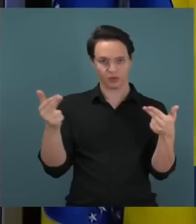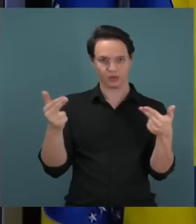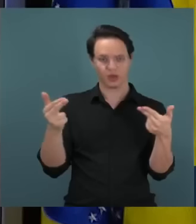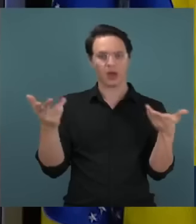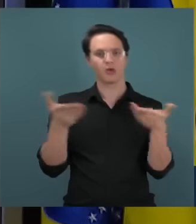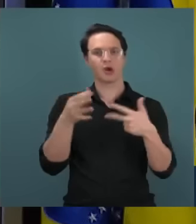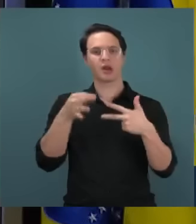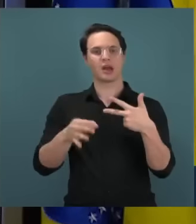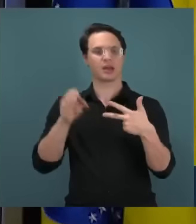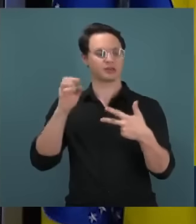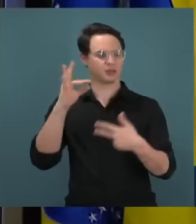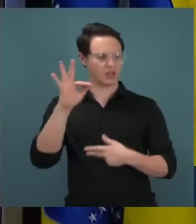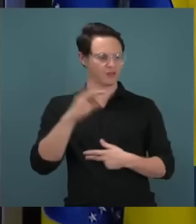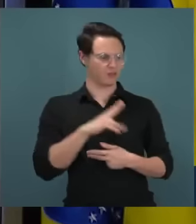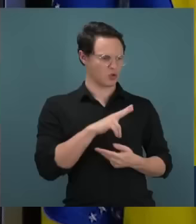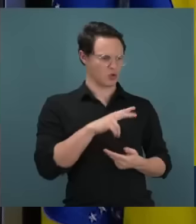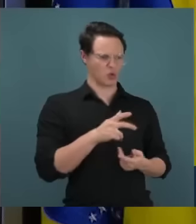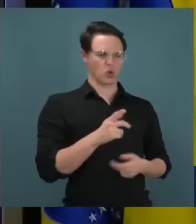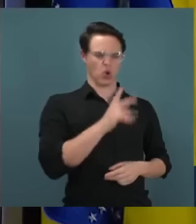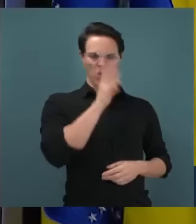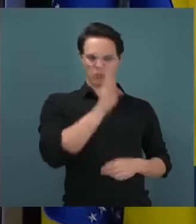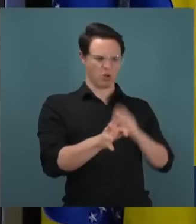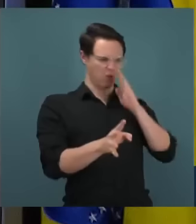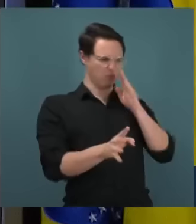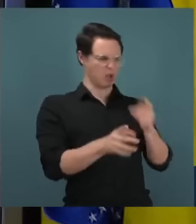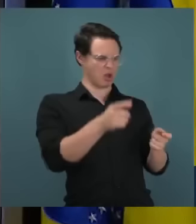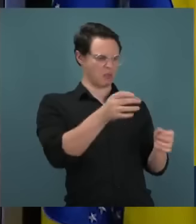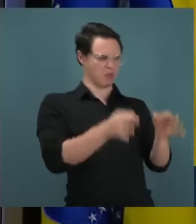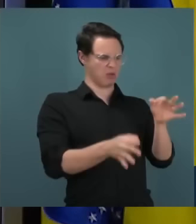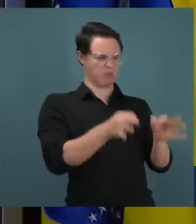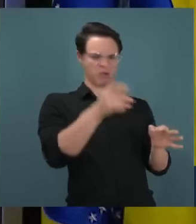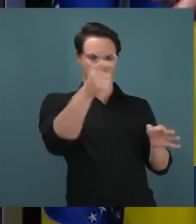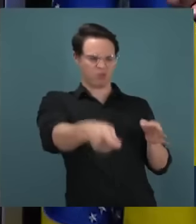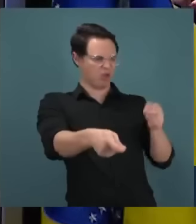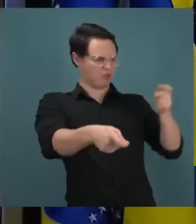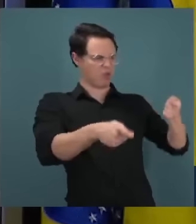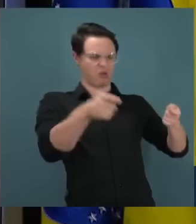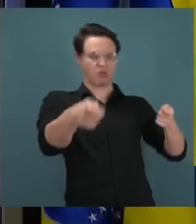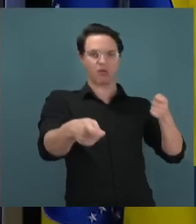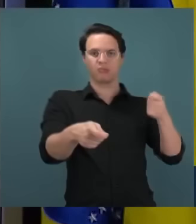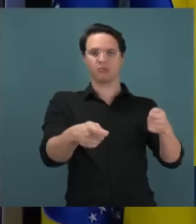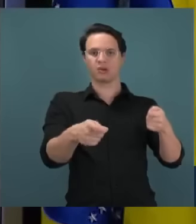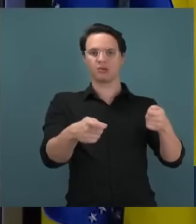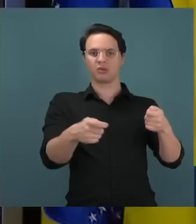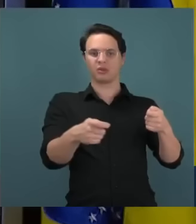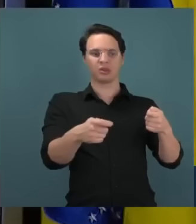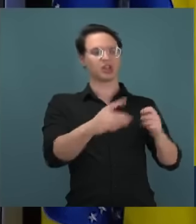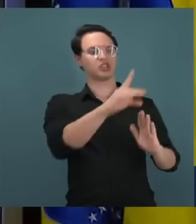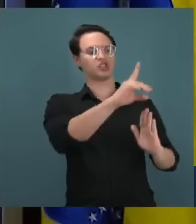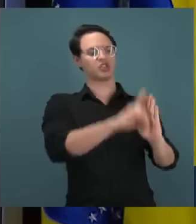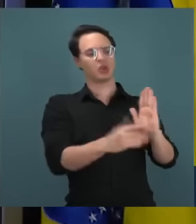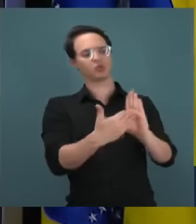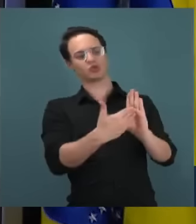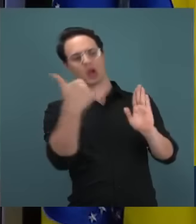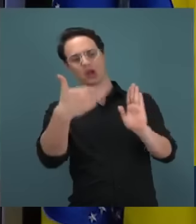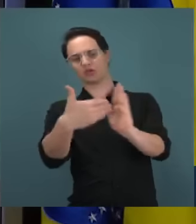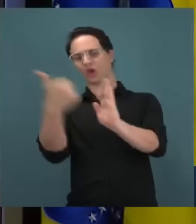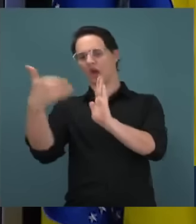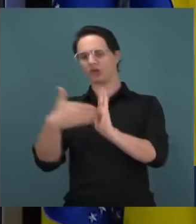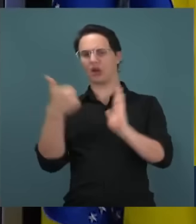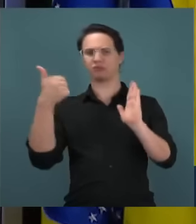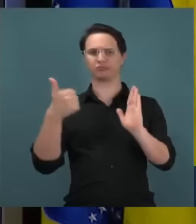ódio, com todo tipo de injustiça e perseguição política e negando direitos das pessoas de